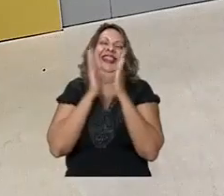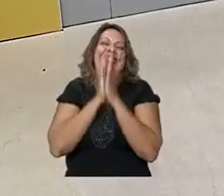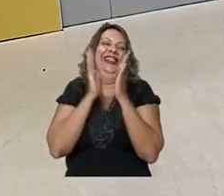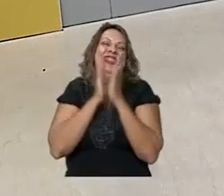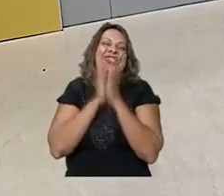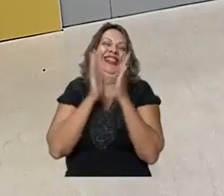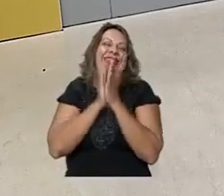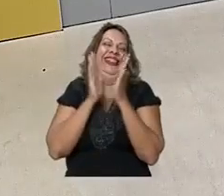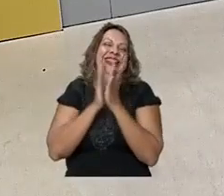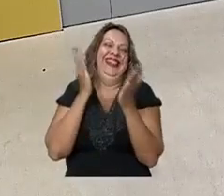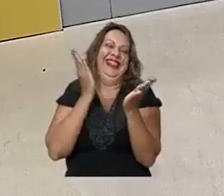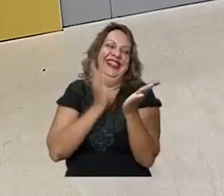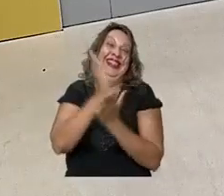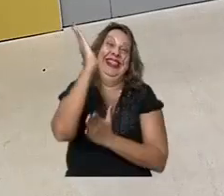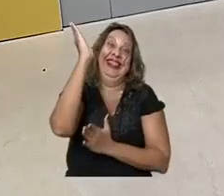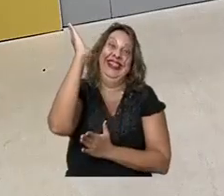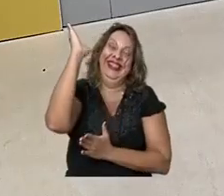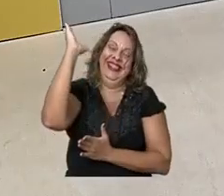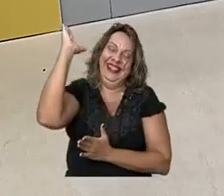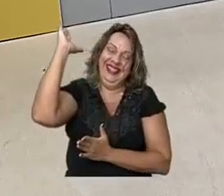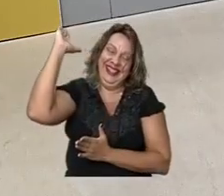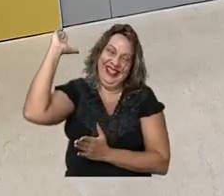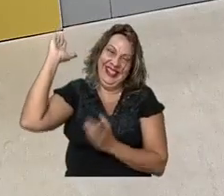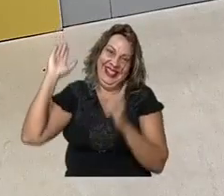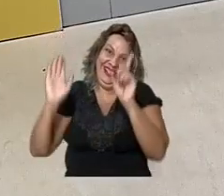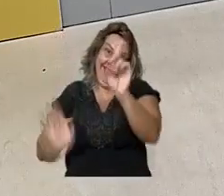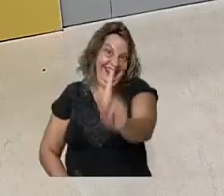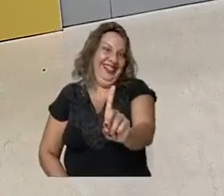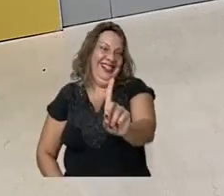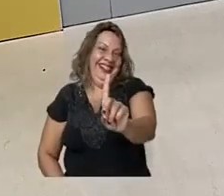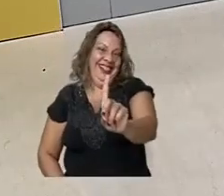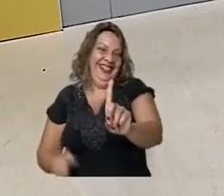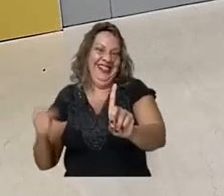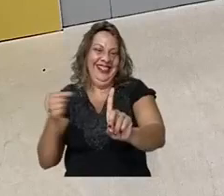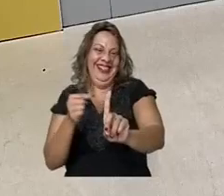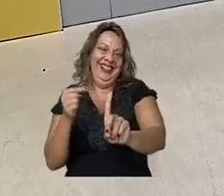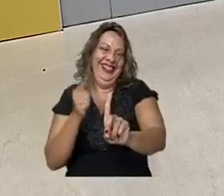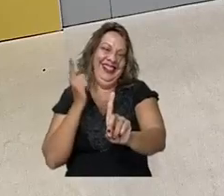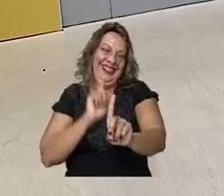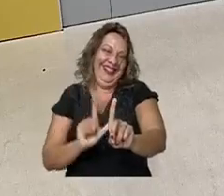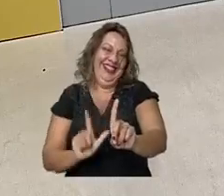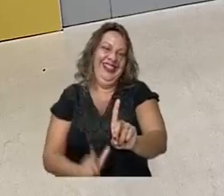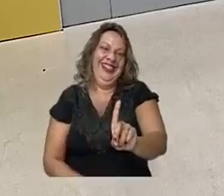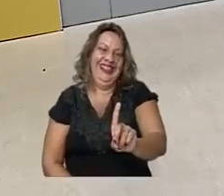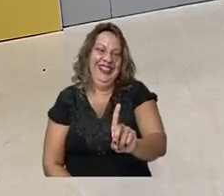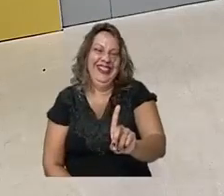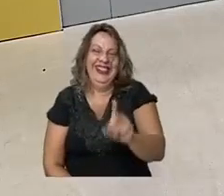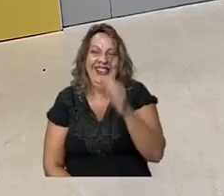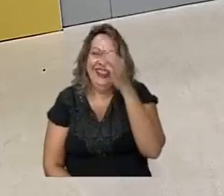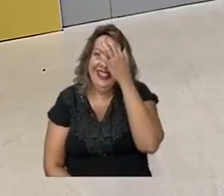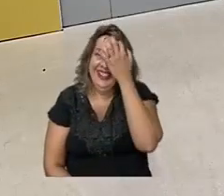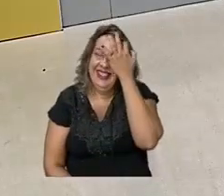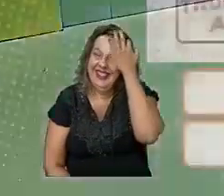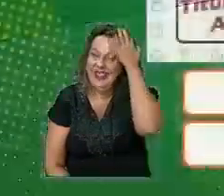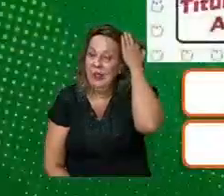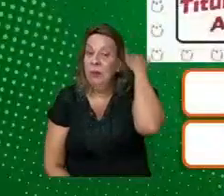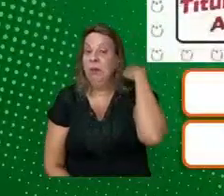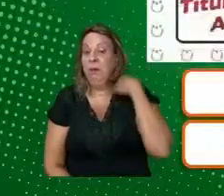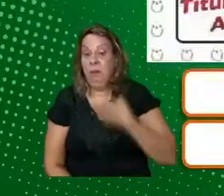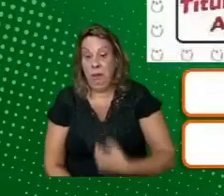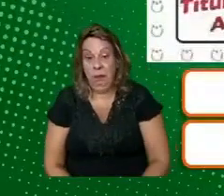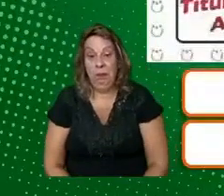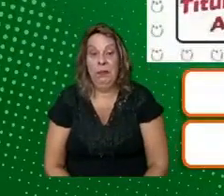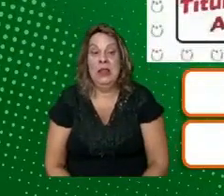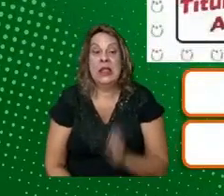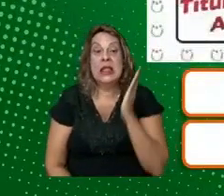tem complicado! Que é isso? Que é isso, gente? Decidido, vamos